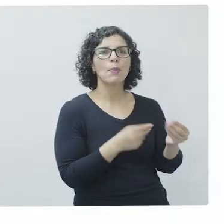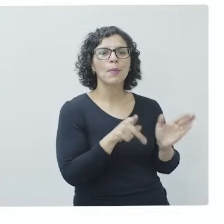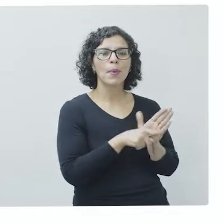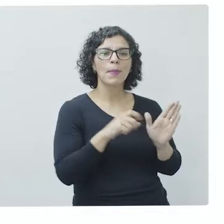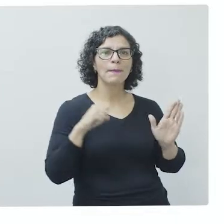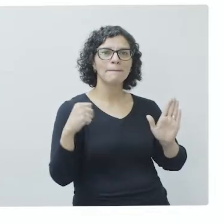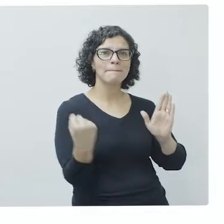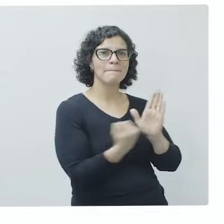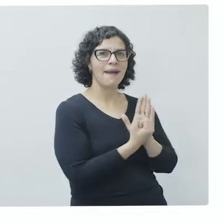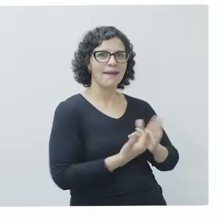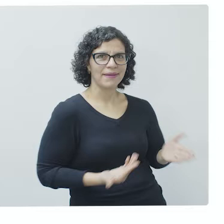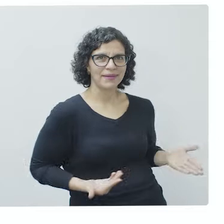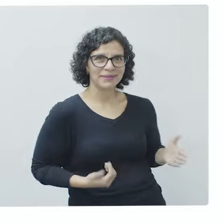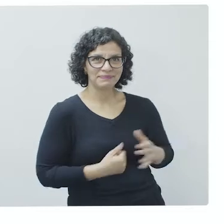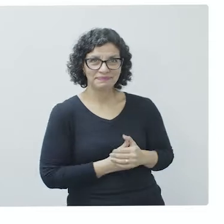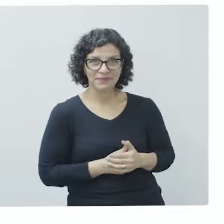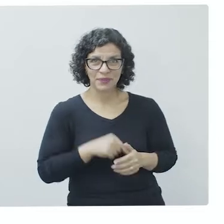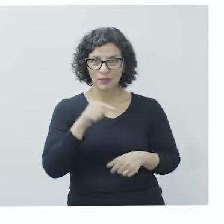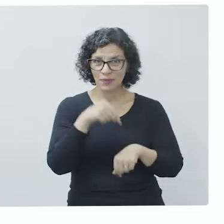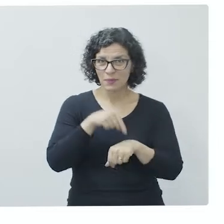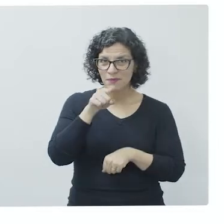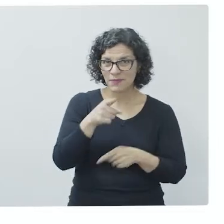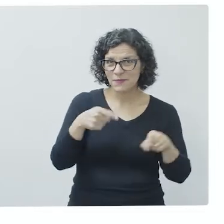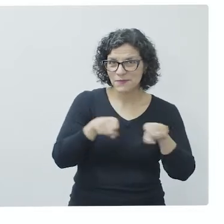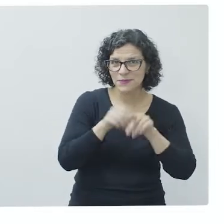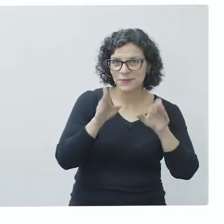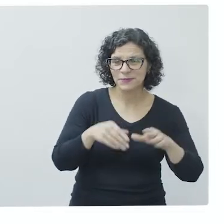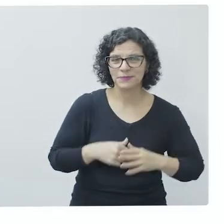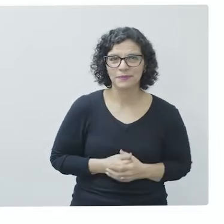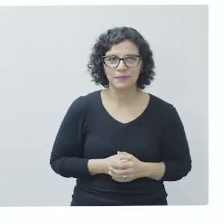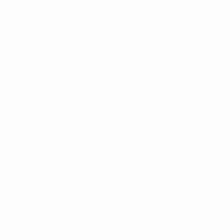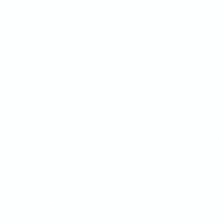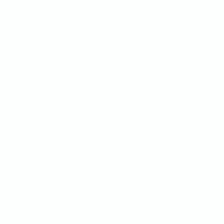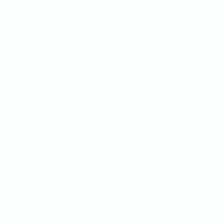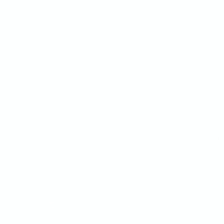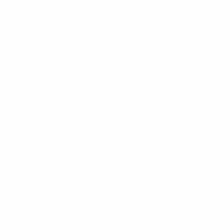para deixar a sua marca? Vou dar um tempinho e eu já volto.